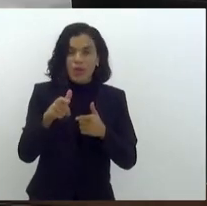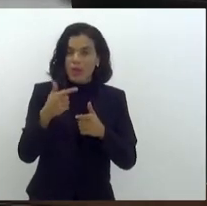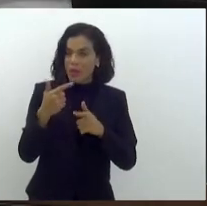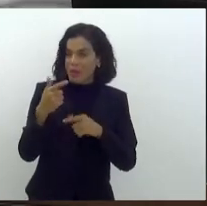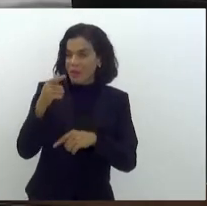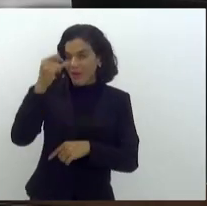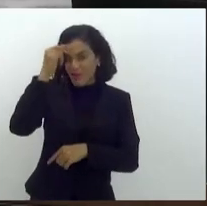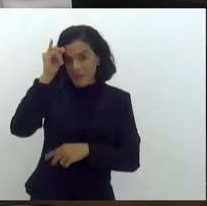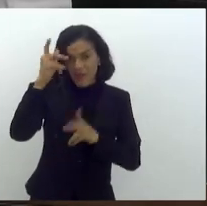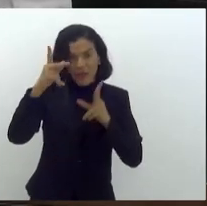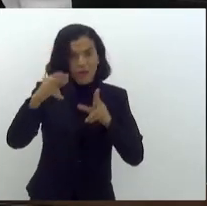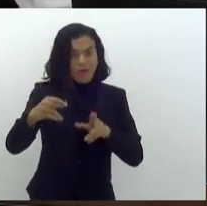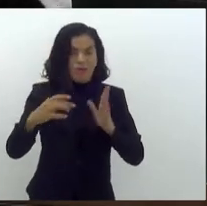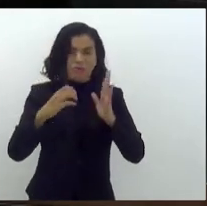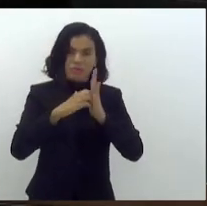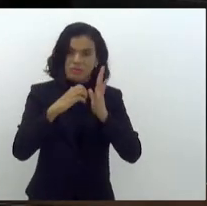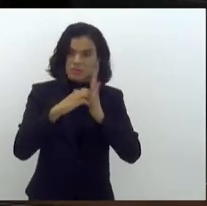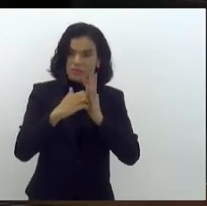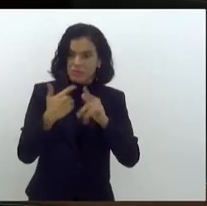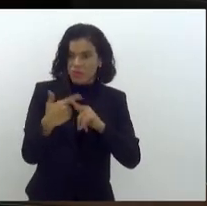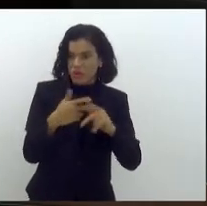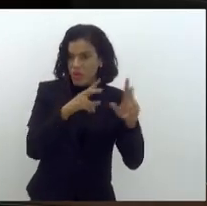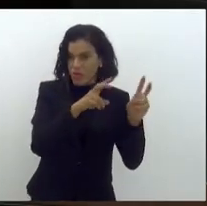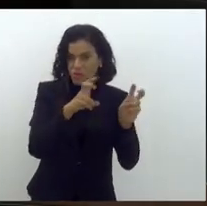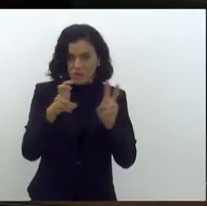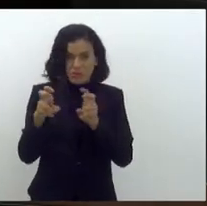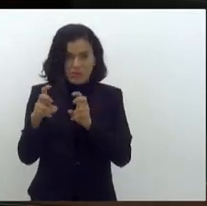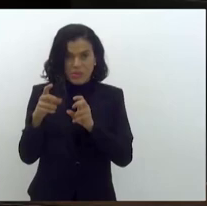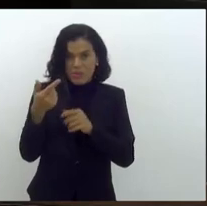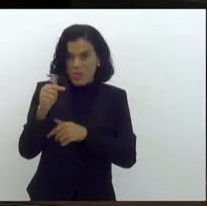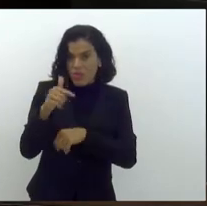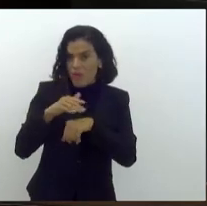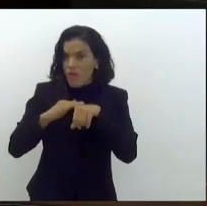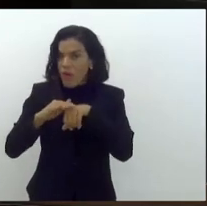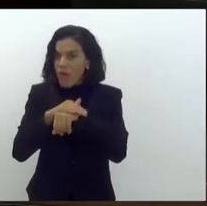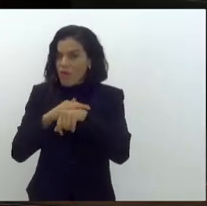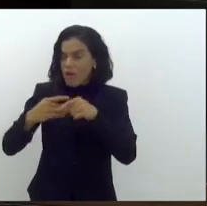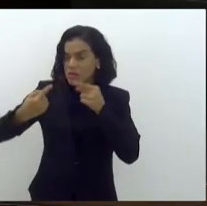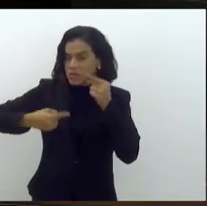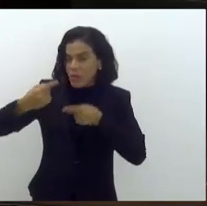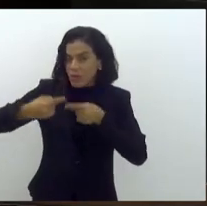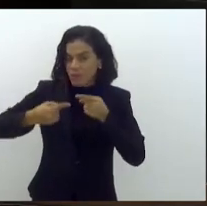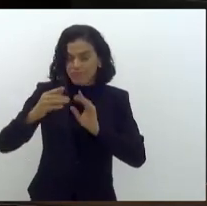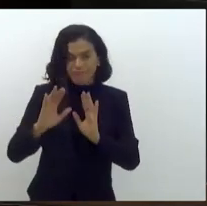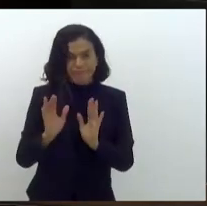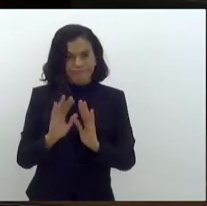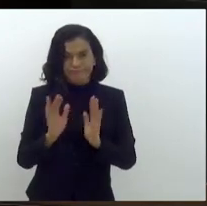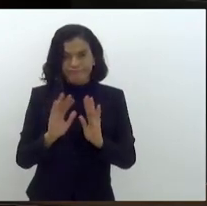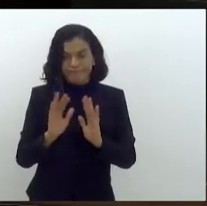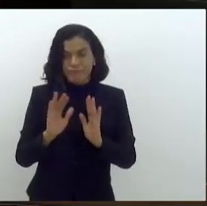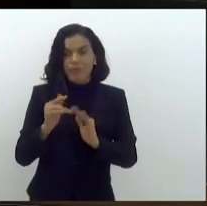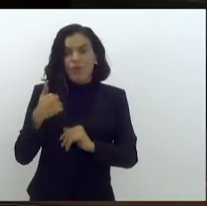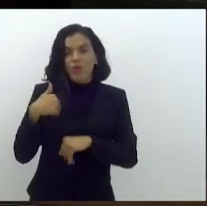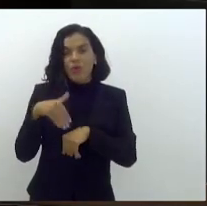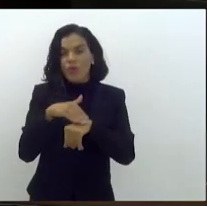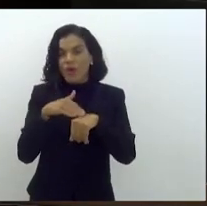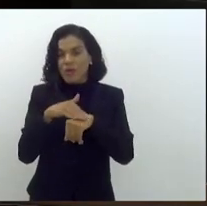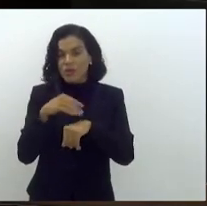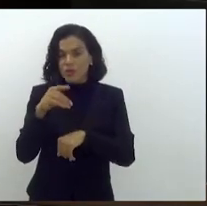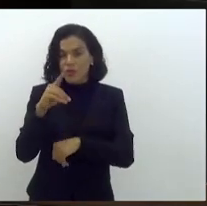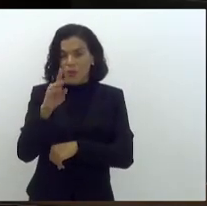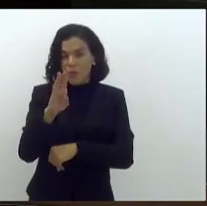atropelo os temas não foram debatidos a contento quando eu falo isso para o meu amigo Bernardo